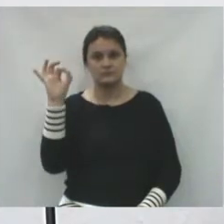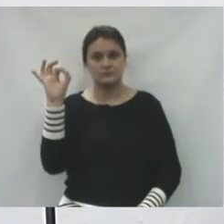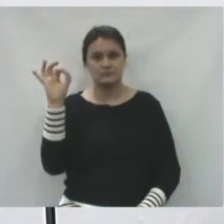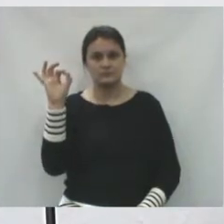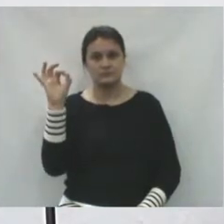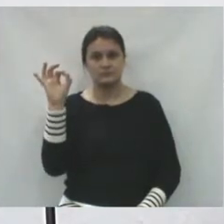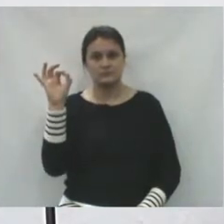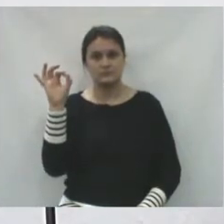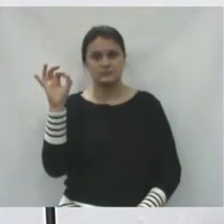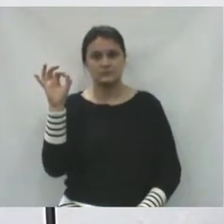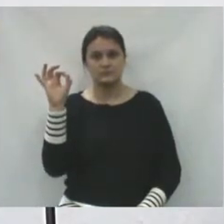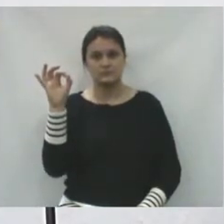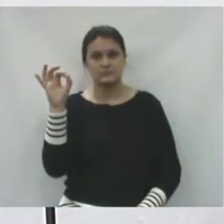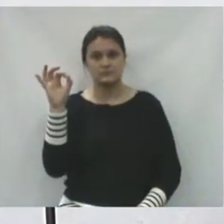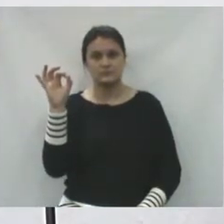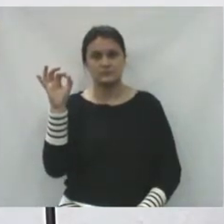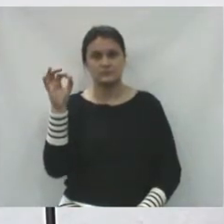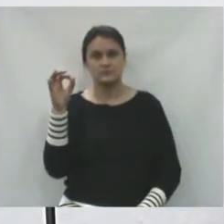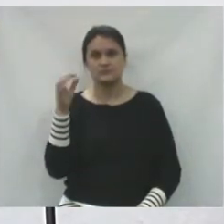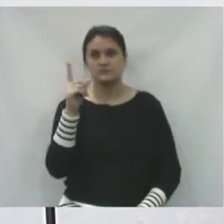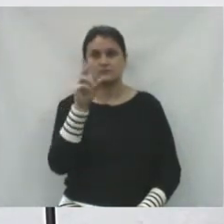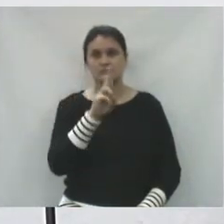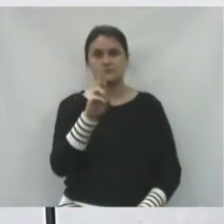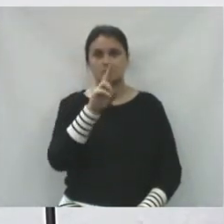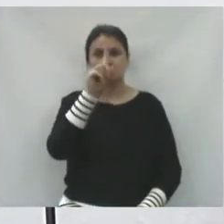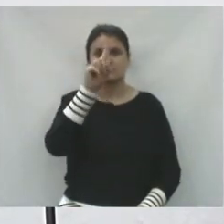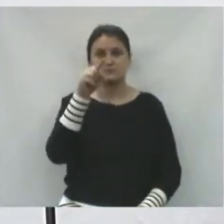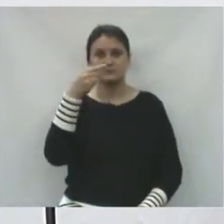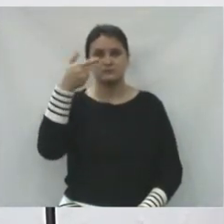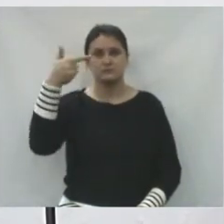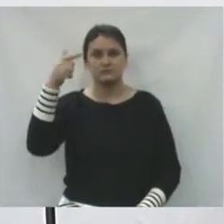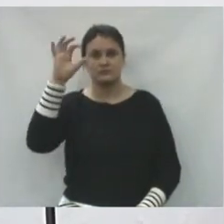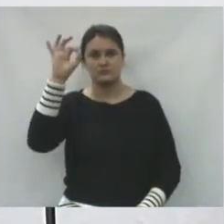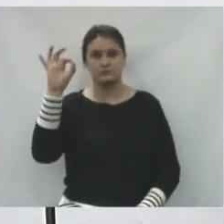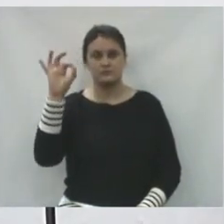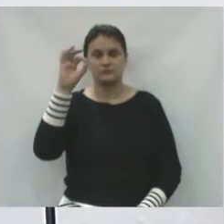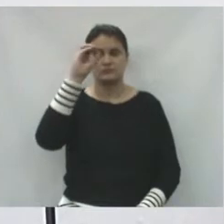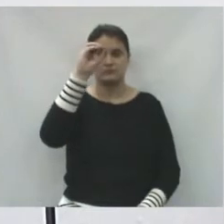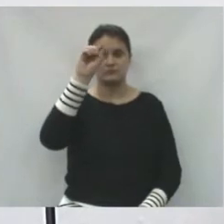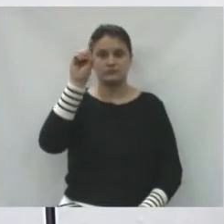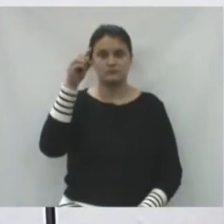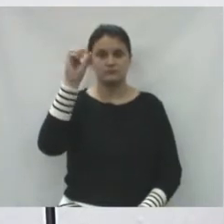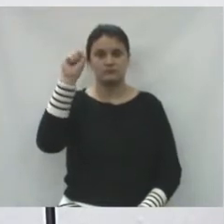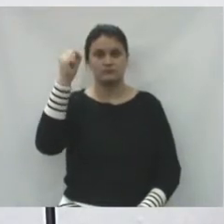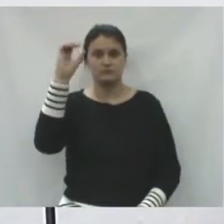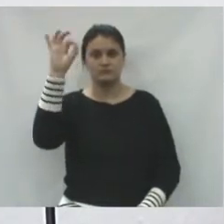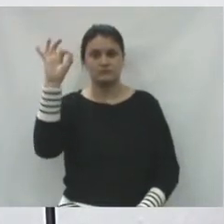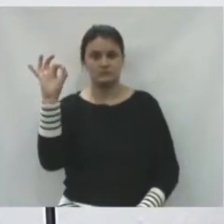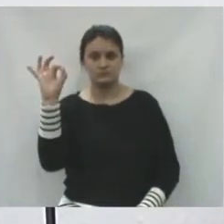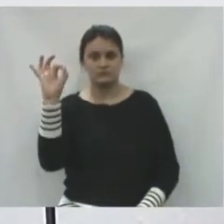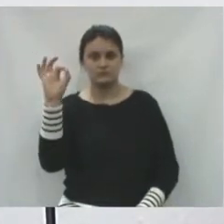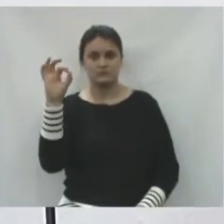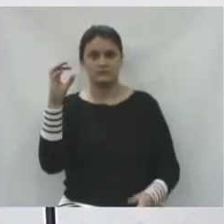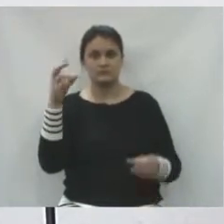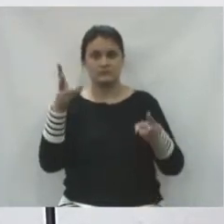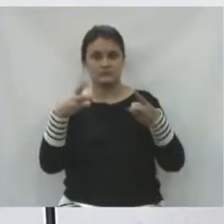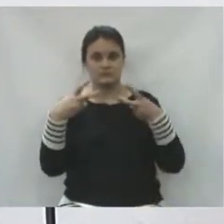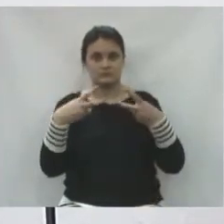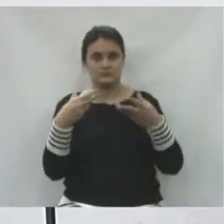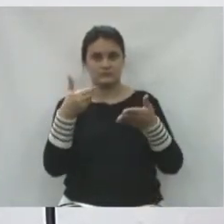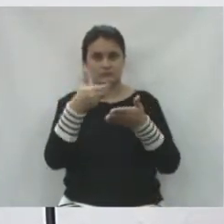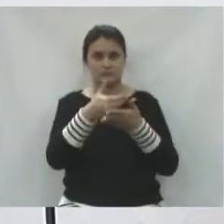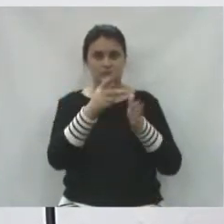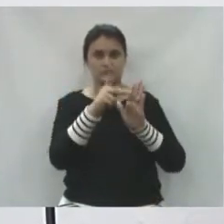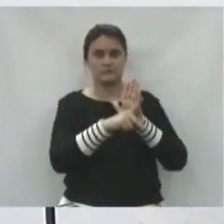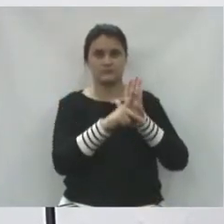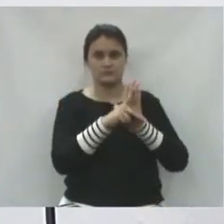0,8%. Eles não estão usando 1,2%, nem 1%, é 0,8% da receita corrente líquida